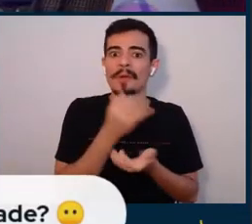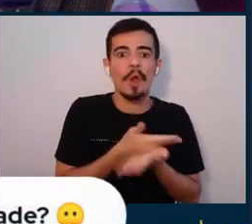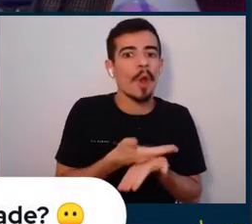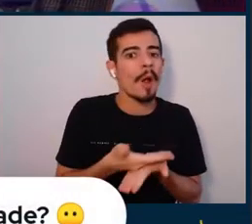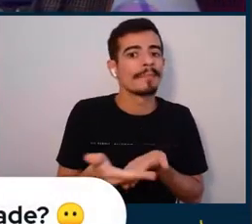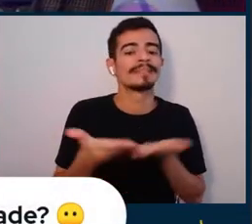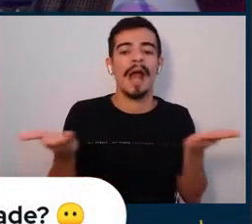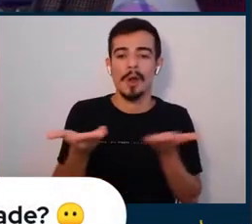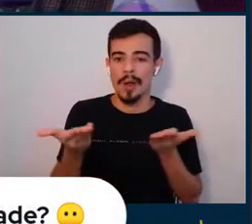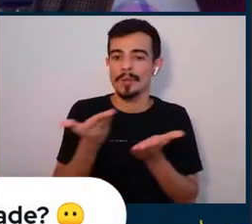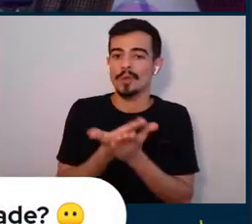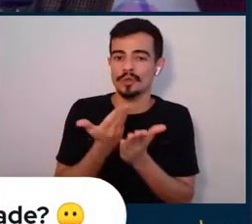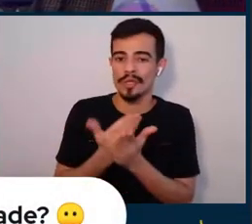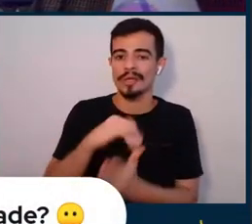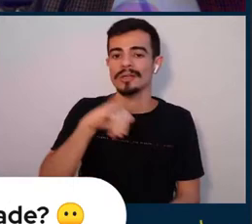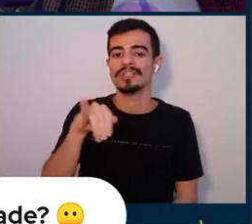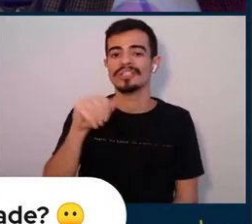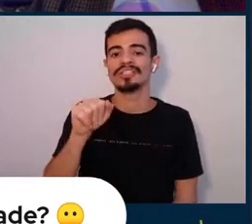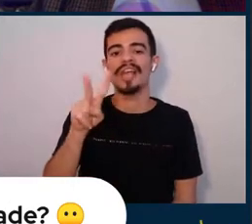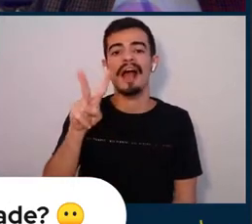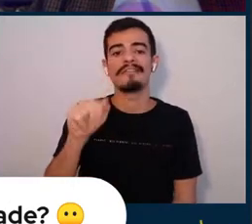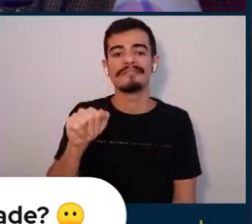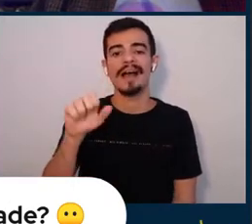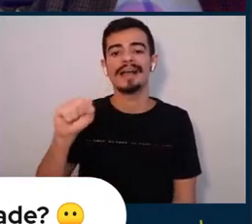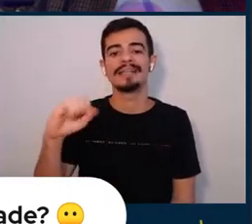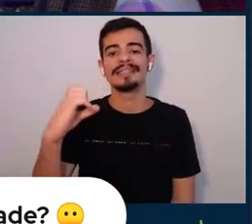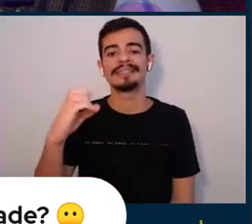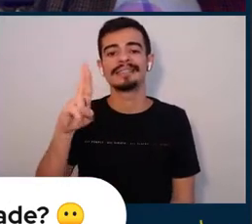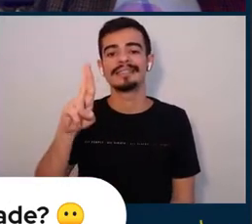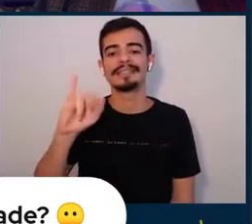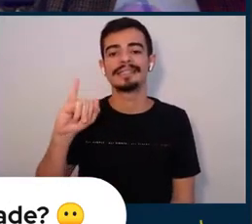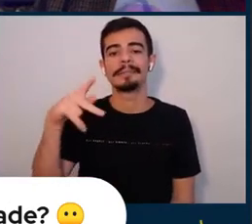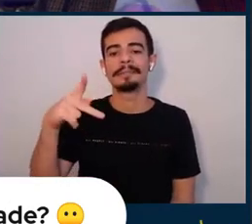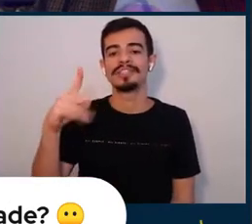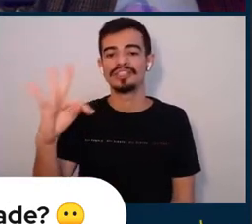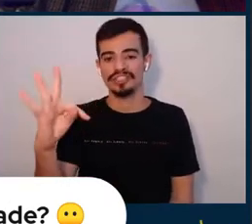agora. Então, eu começo lá do começo mesmo, fazendo